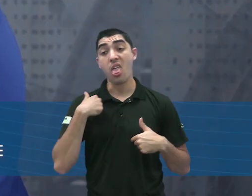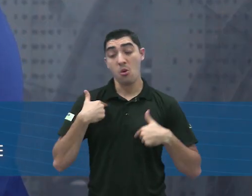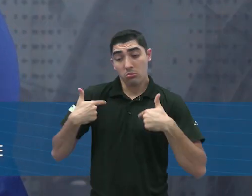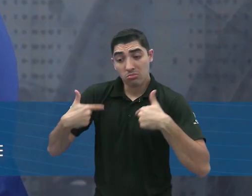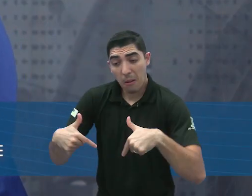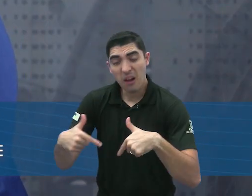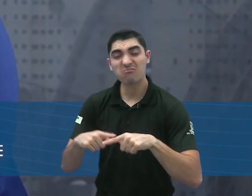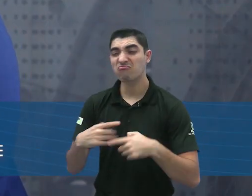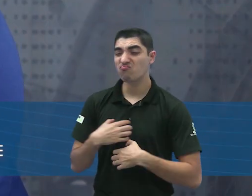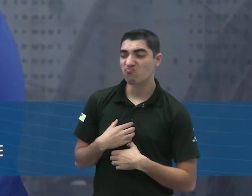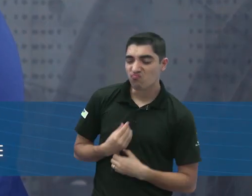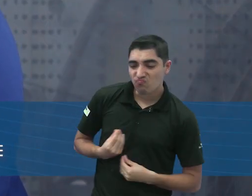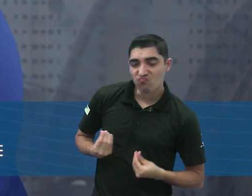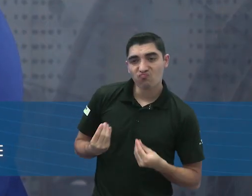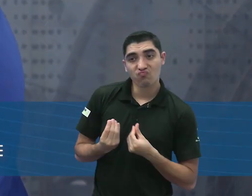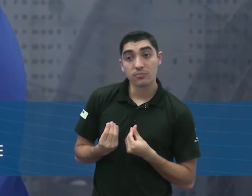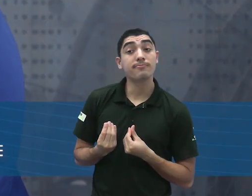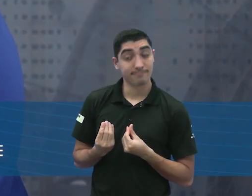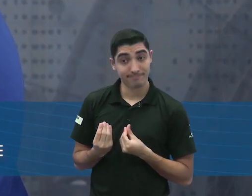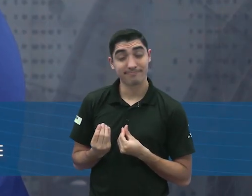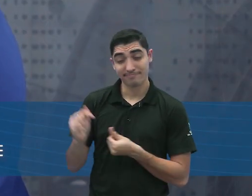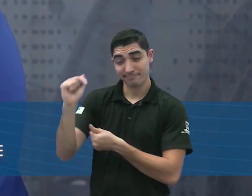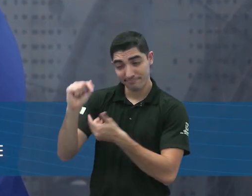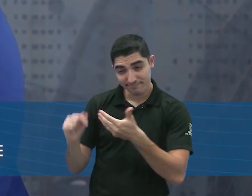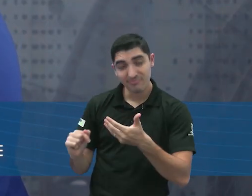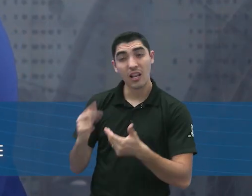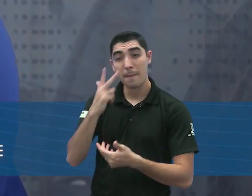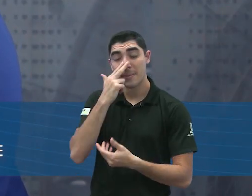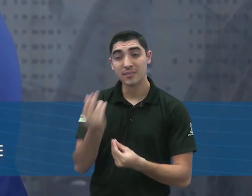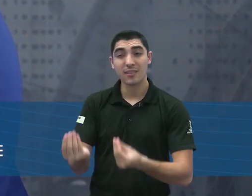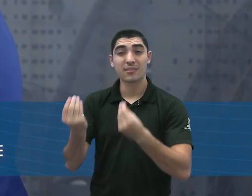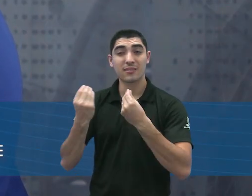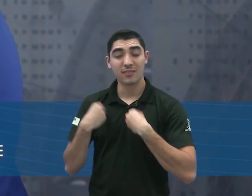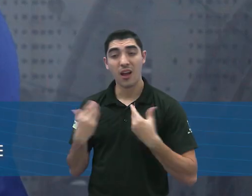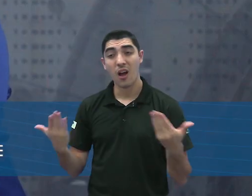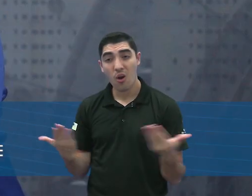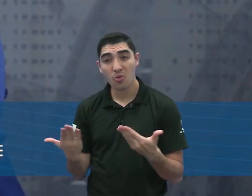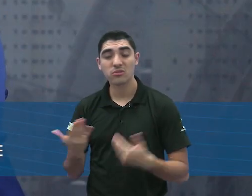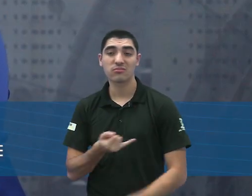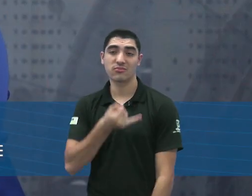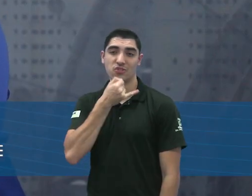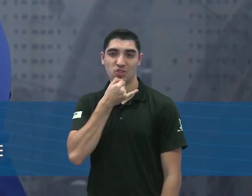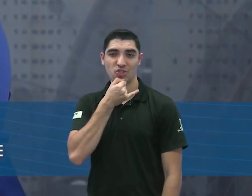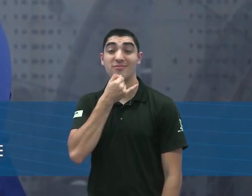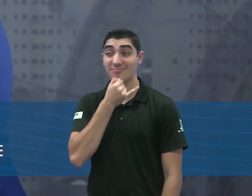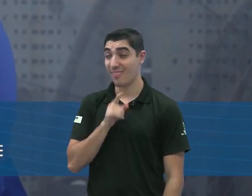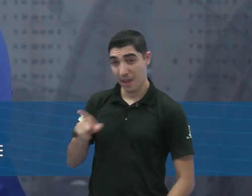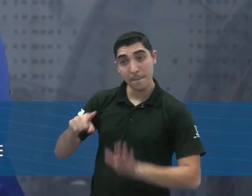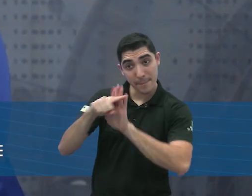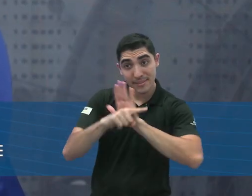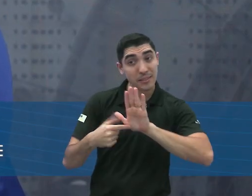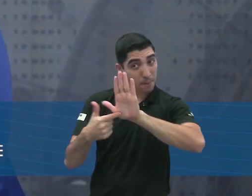não está trazendo esse significado. Então tudo isso leva a esse movimento, né? Que a gente hoje dá o nome de tristeza, que foi o que